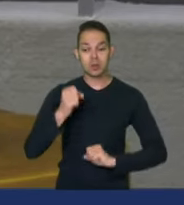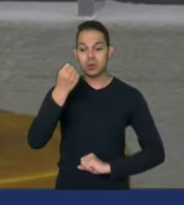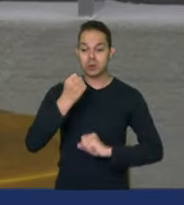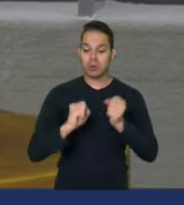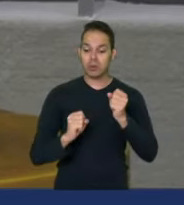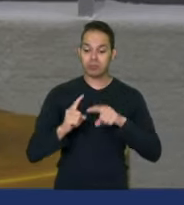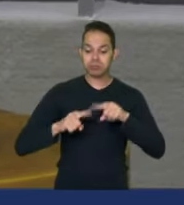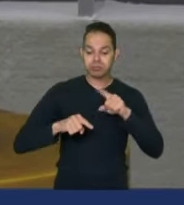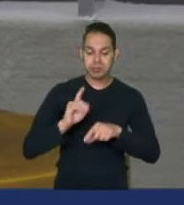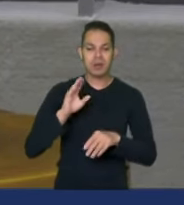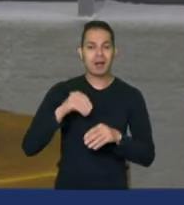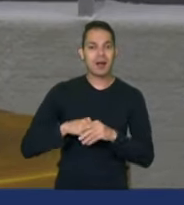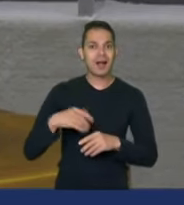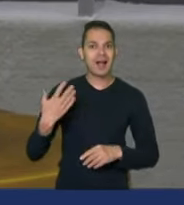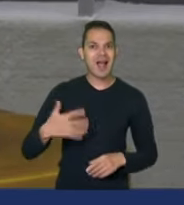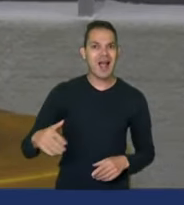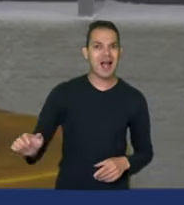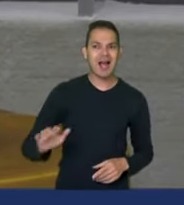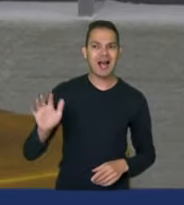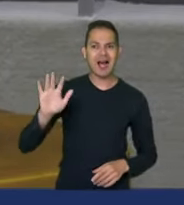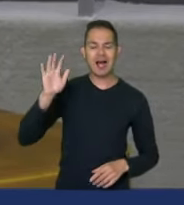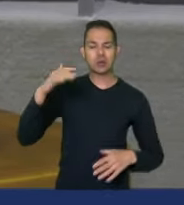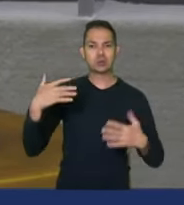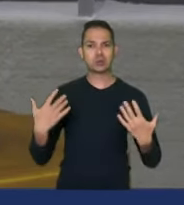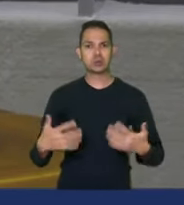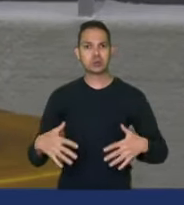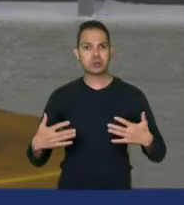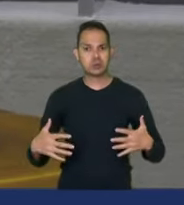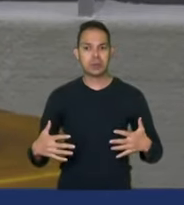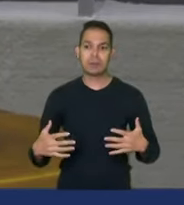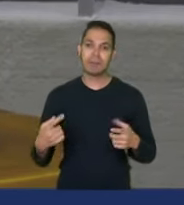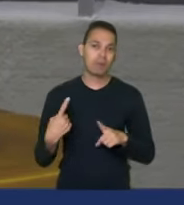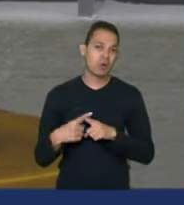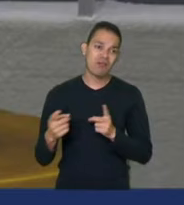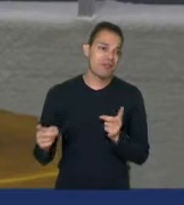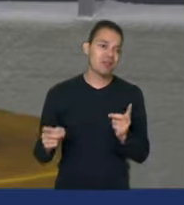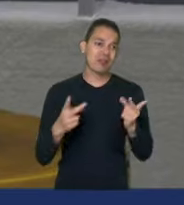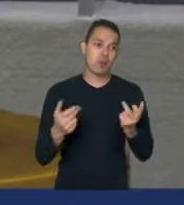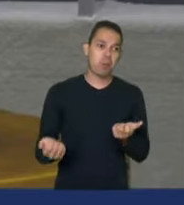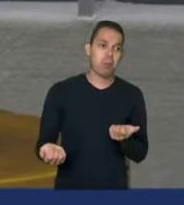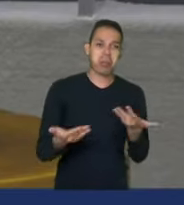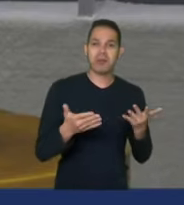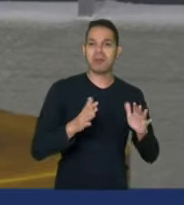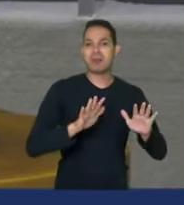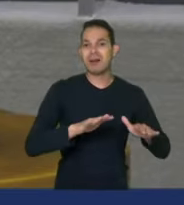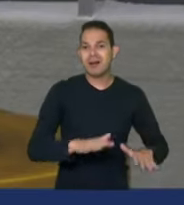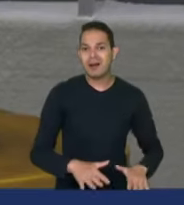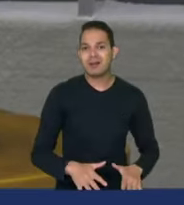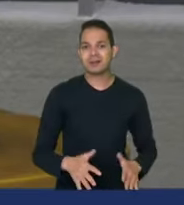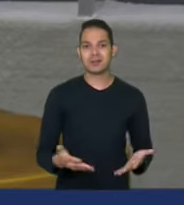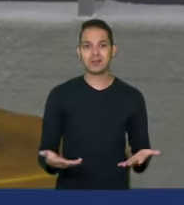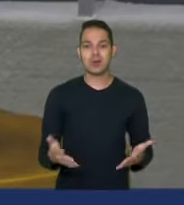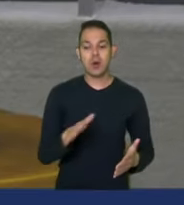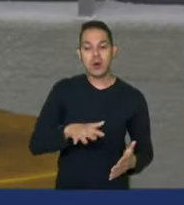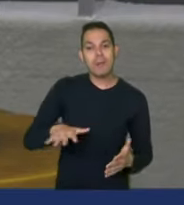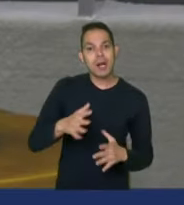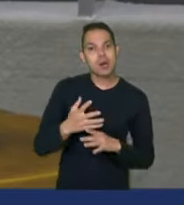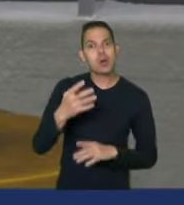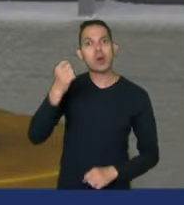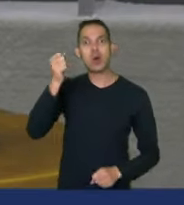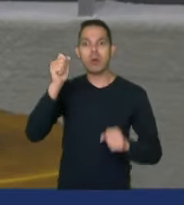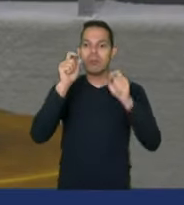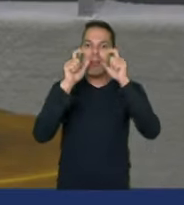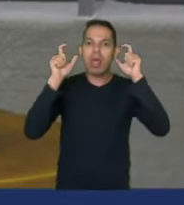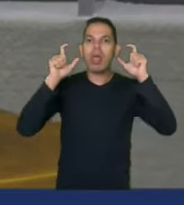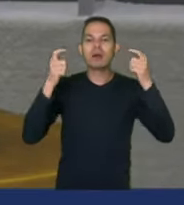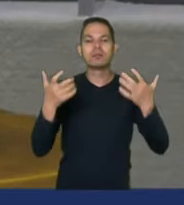é muito mais caro que qualquer outra refinaria. Claro, vendeu, entregou para o privado, para o mercado quer lucro, lucro, não importa onde é que sai,